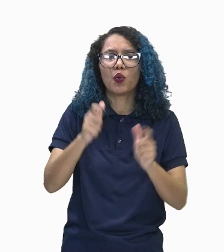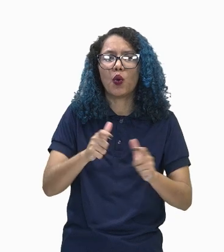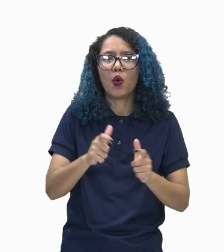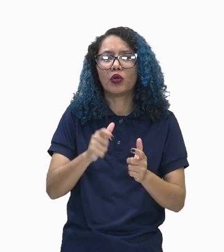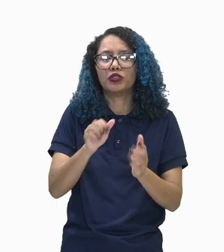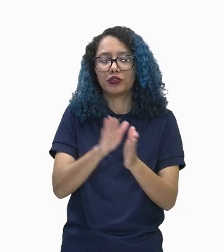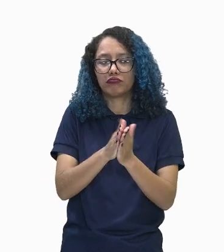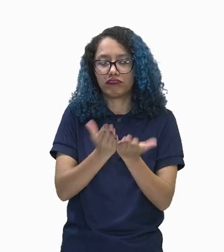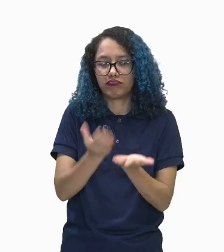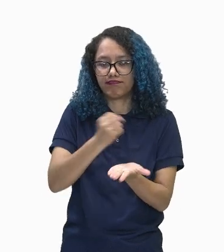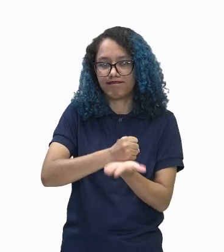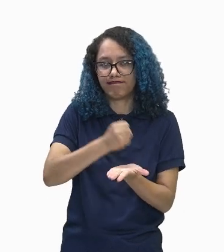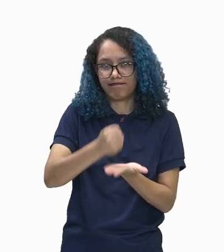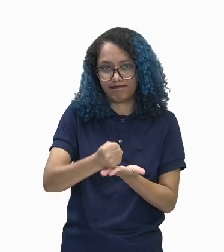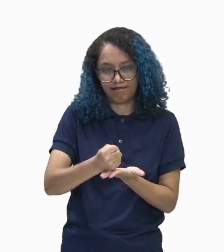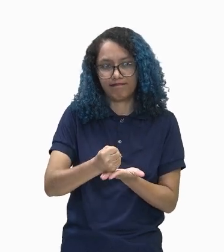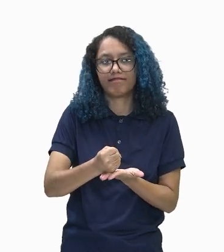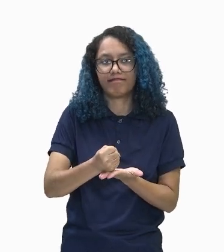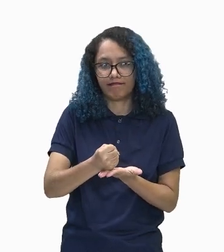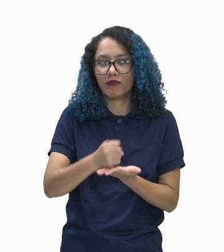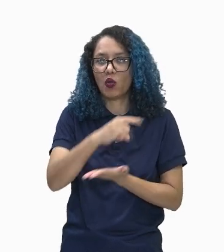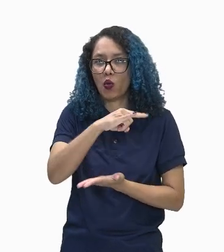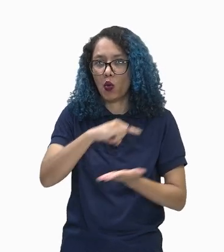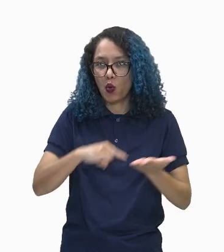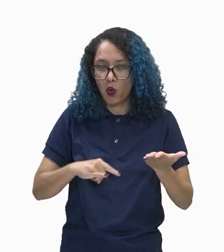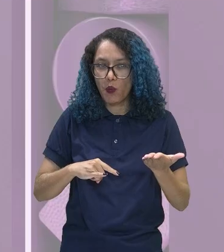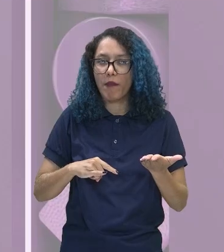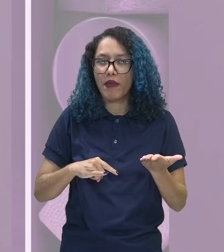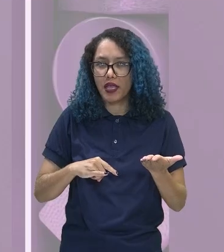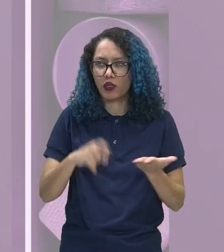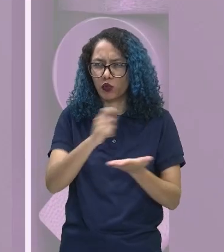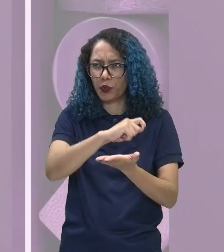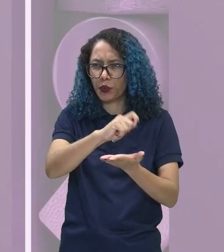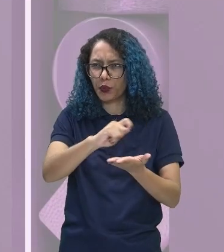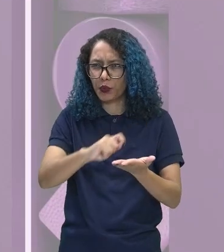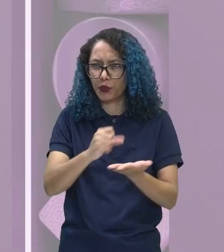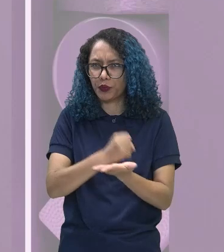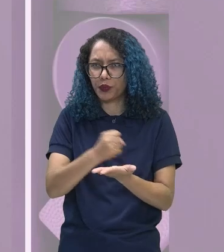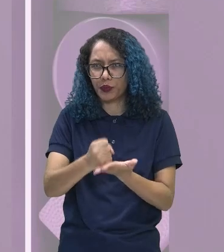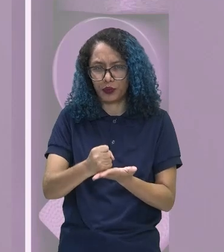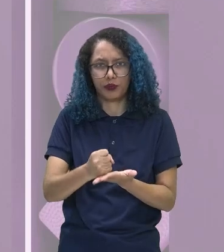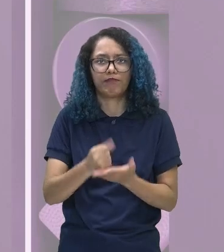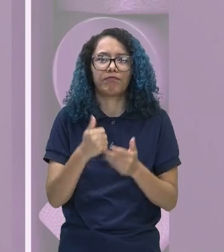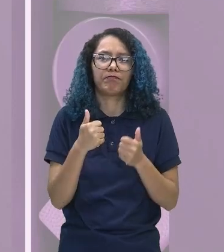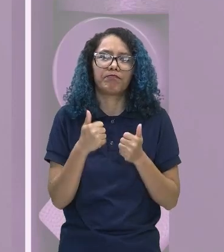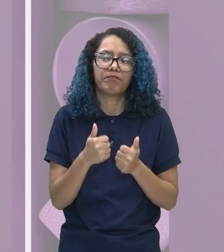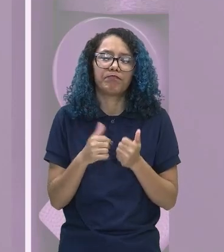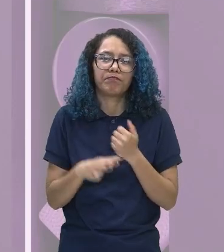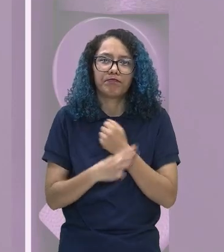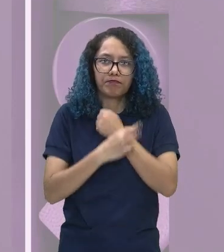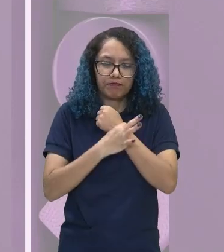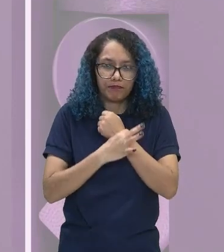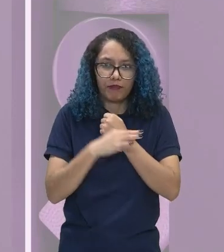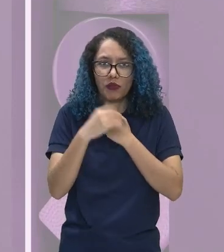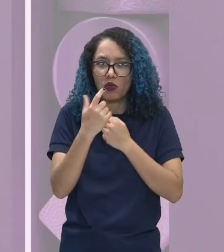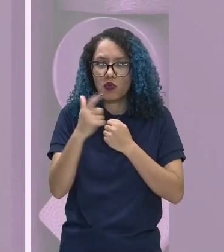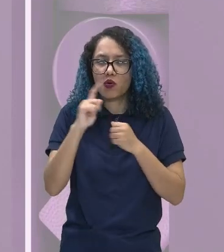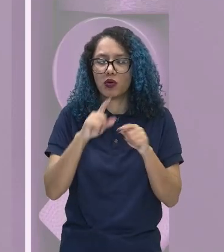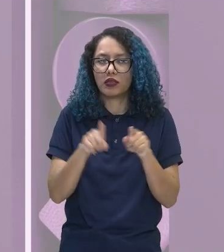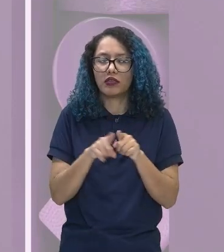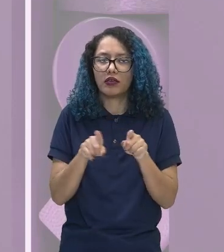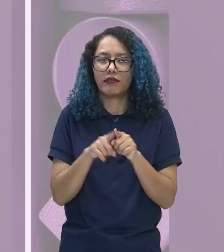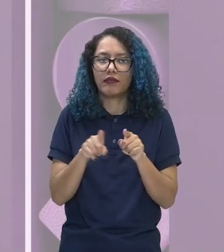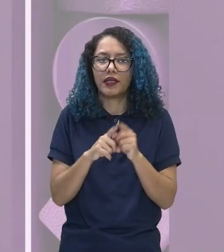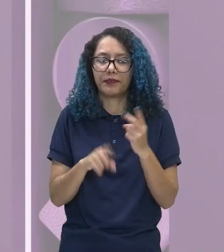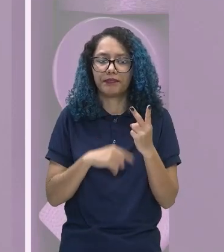aí tem um documento onde é registrado ali na carteira de trabalho, tá bom? Mas olha só, tem outros direitos. Então nós chamamos aqui